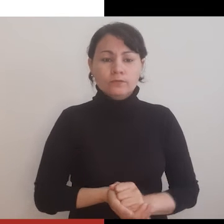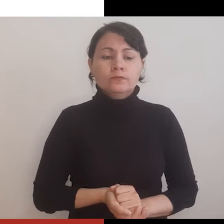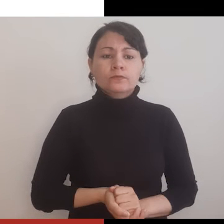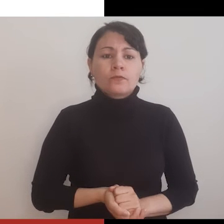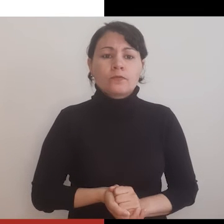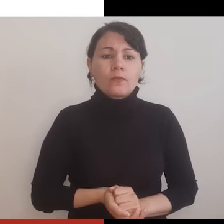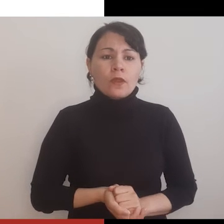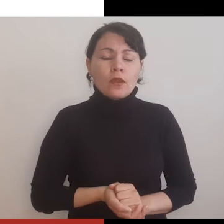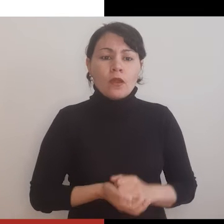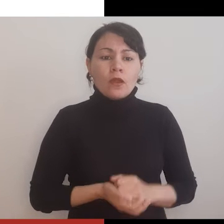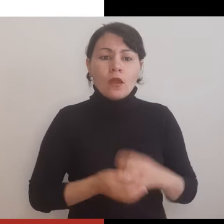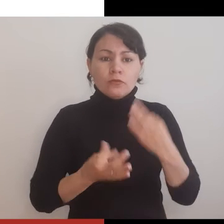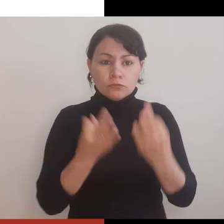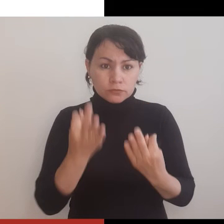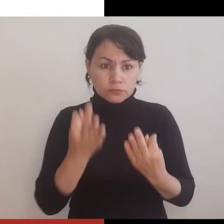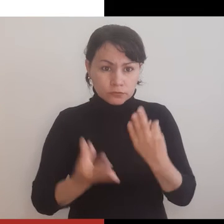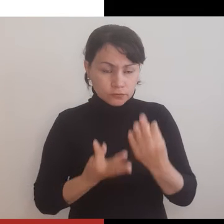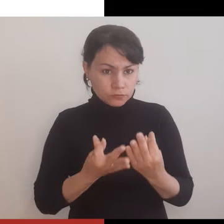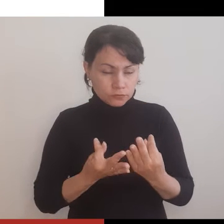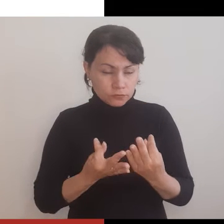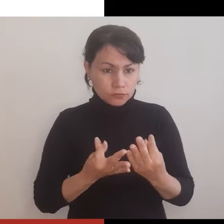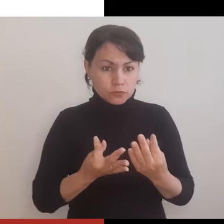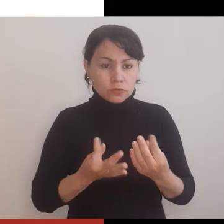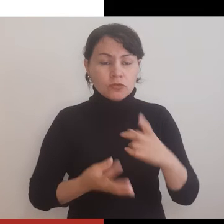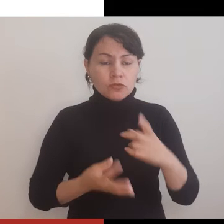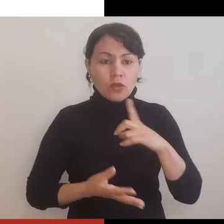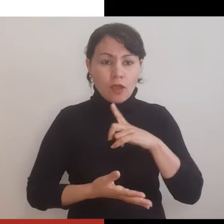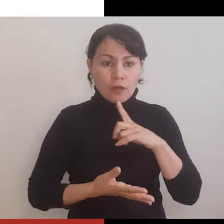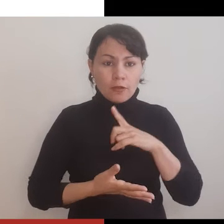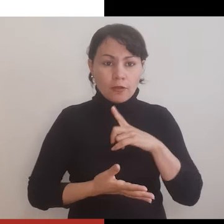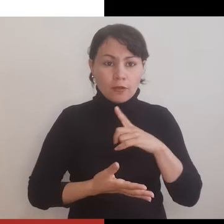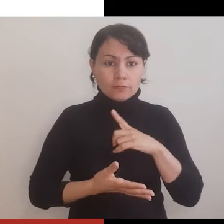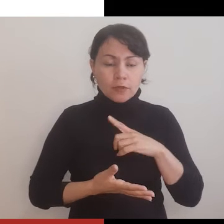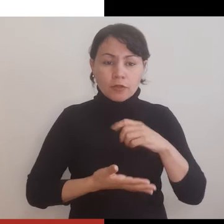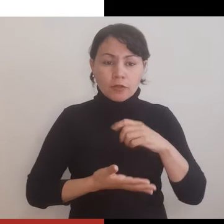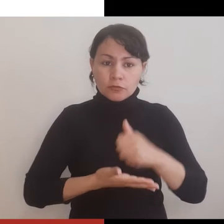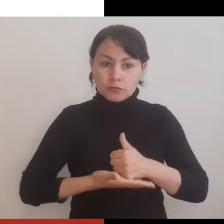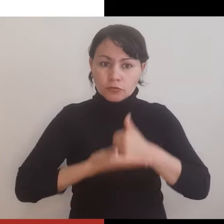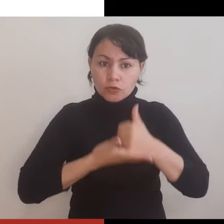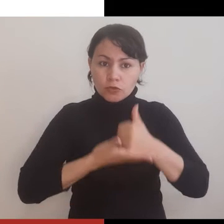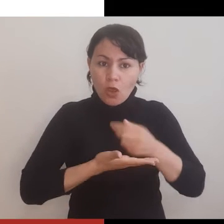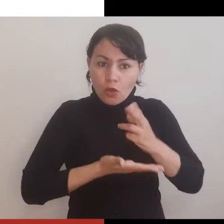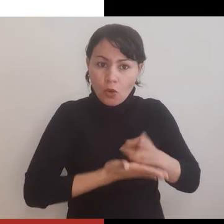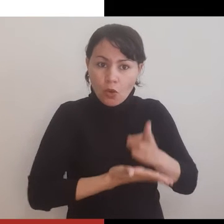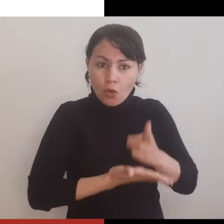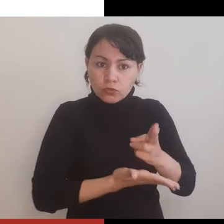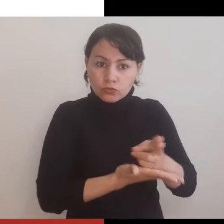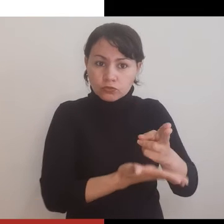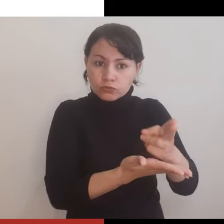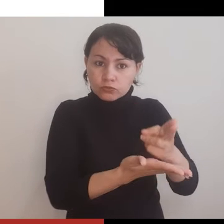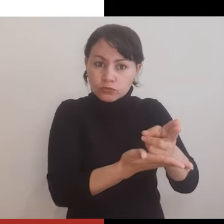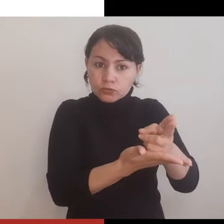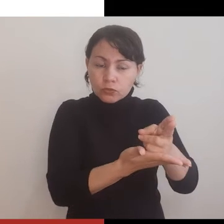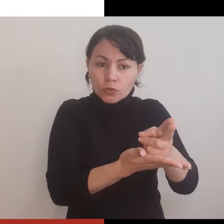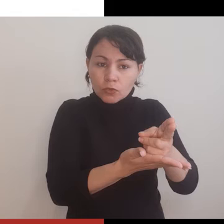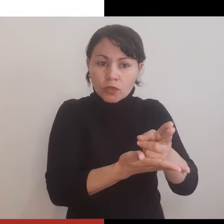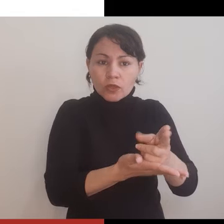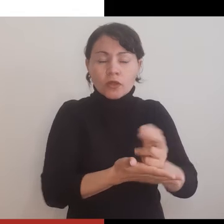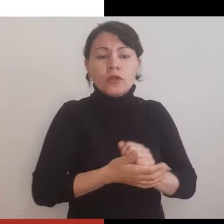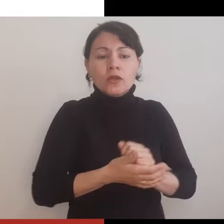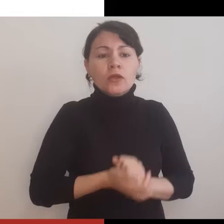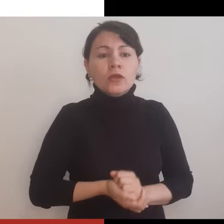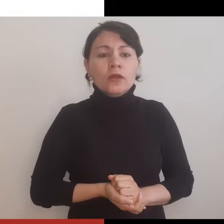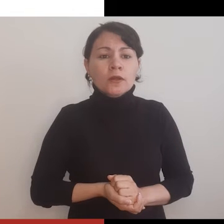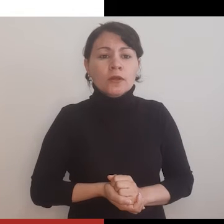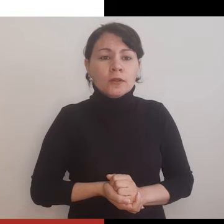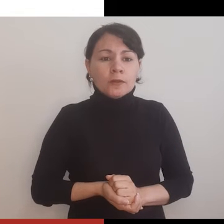terapias intensivas, elas dispõem de uma assistência contínua, né,